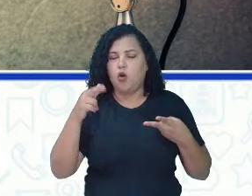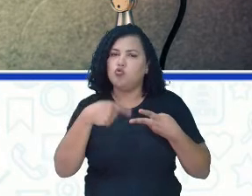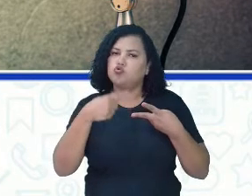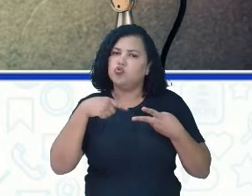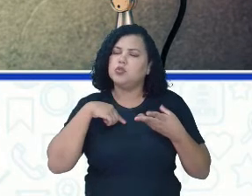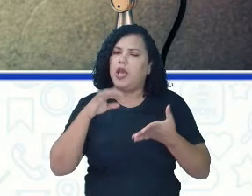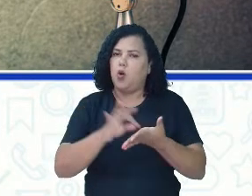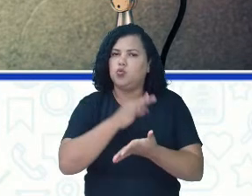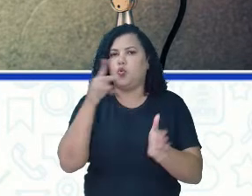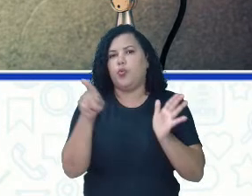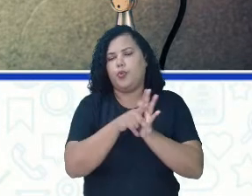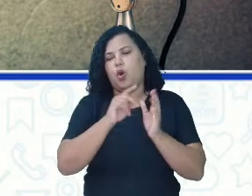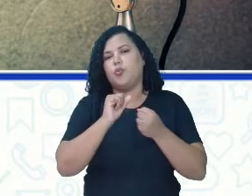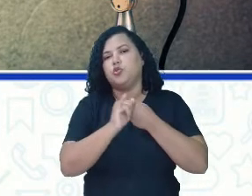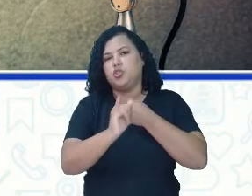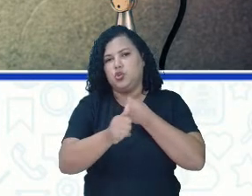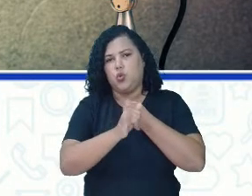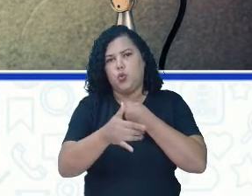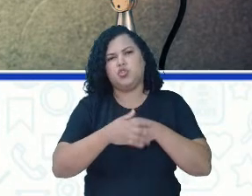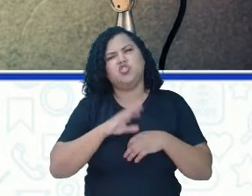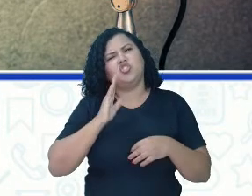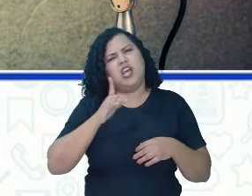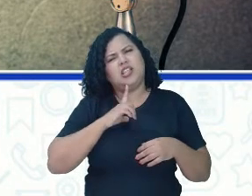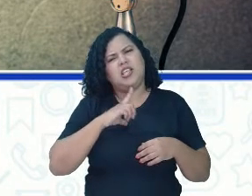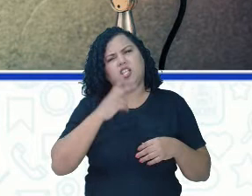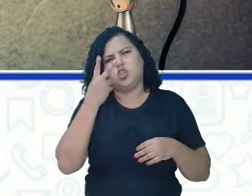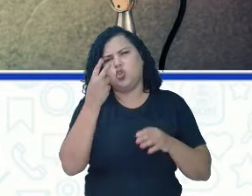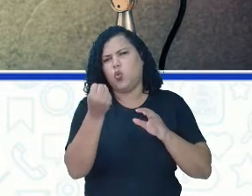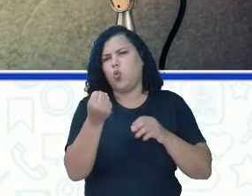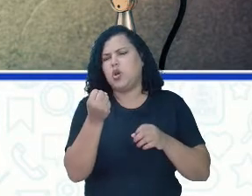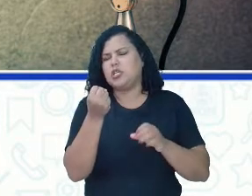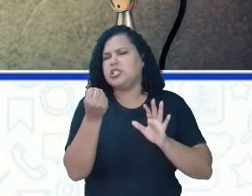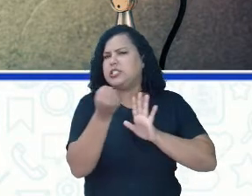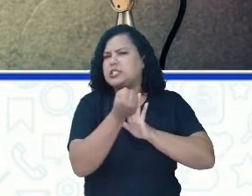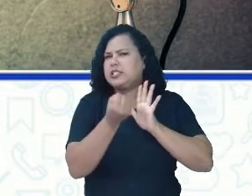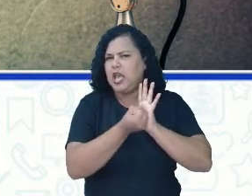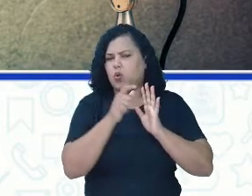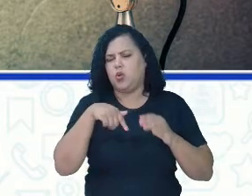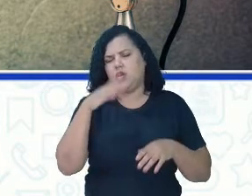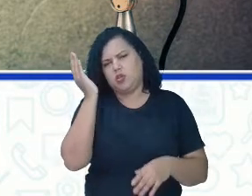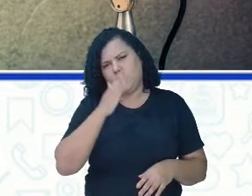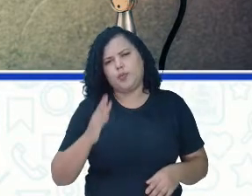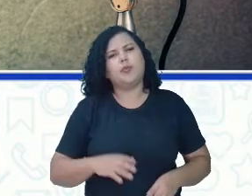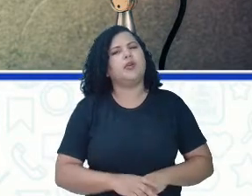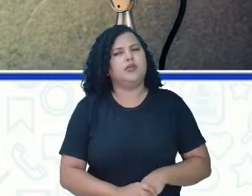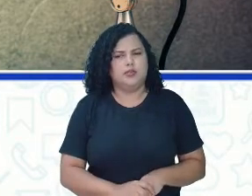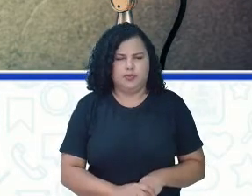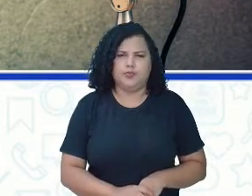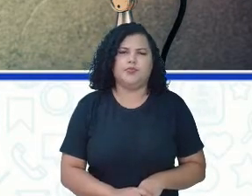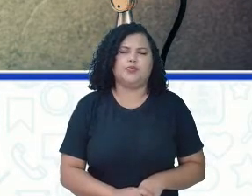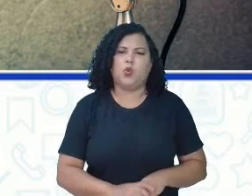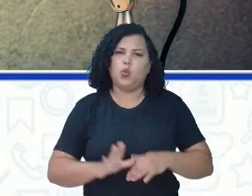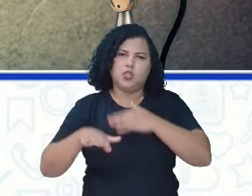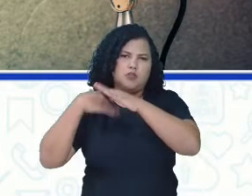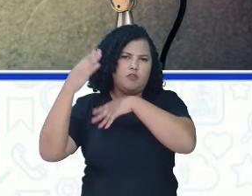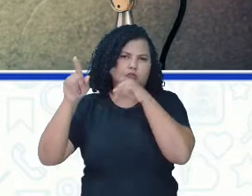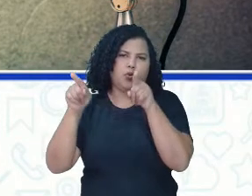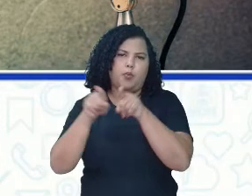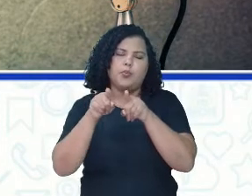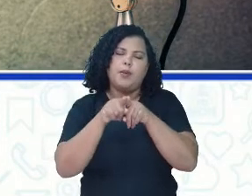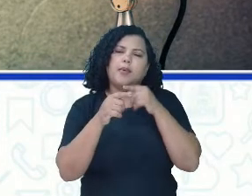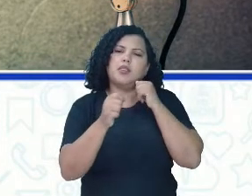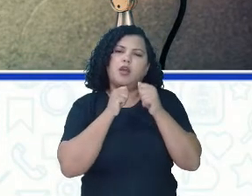né? E elas surgem justamente com a necessidade e com o desenvolvimento também da imprensa brasileira. O de que